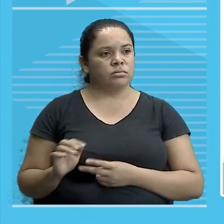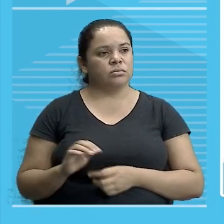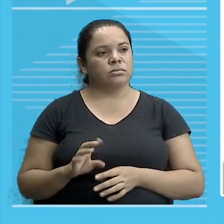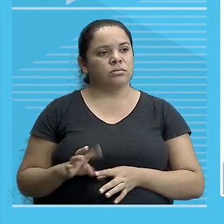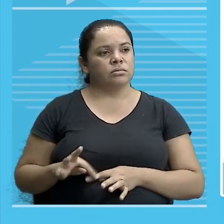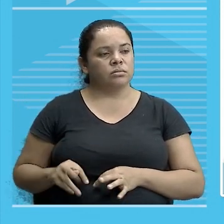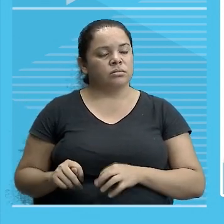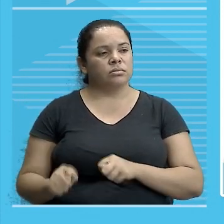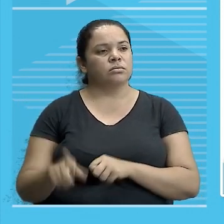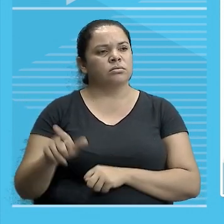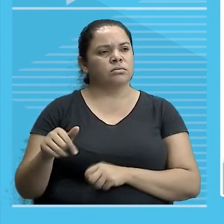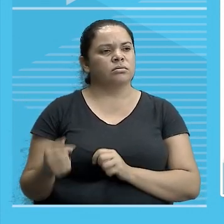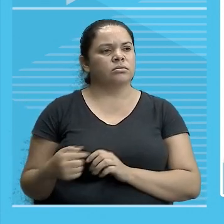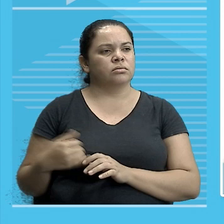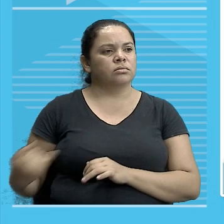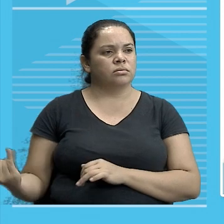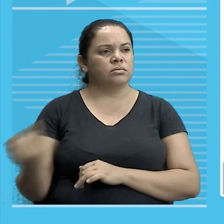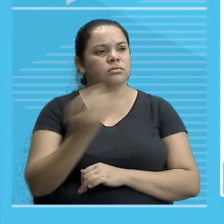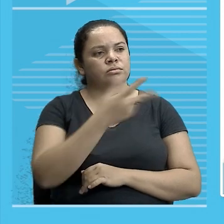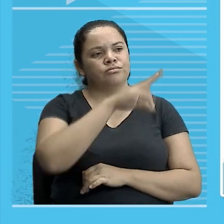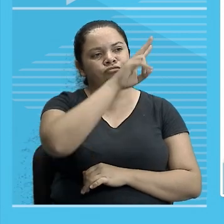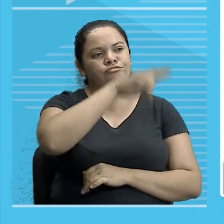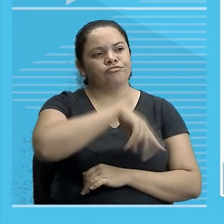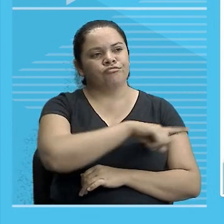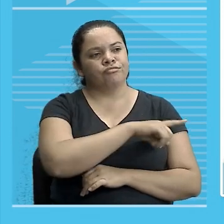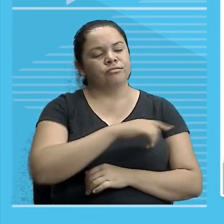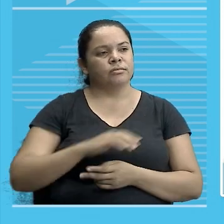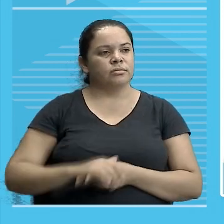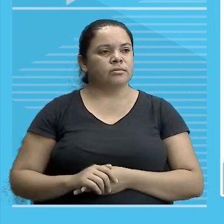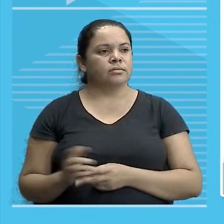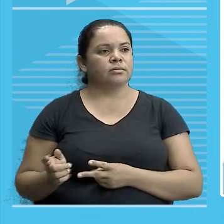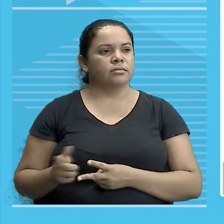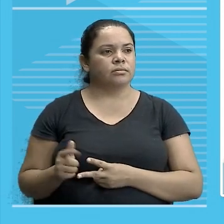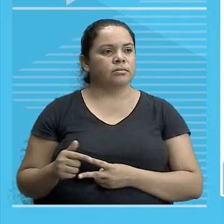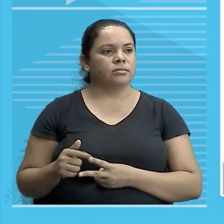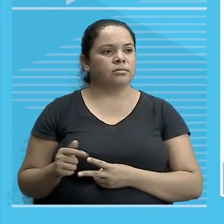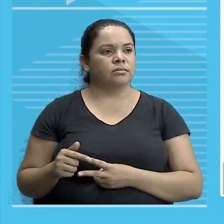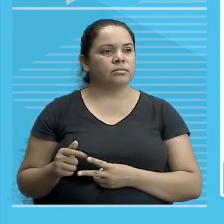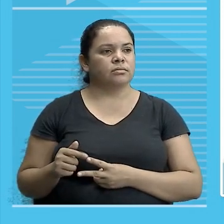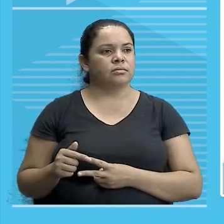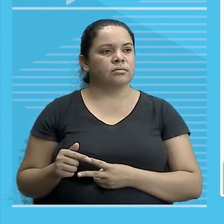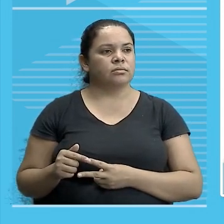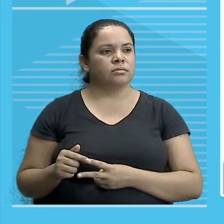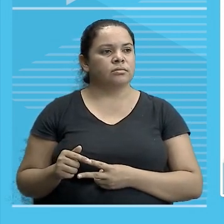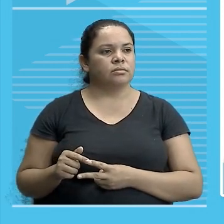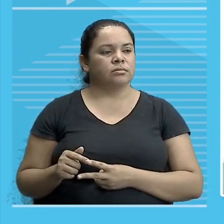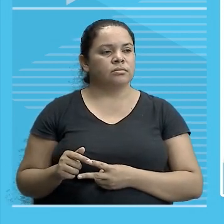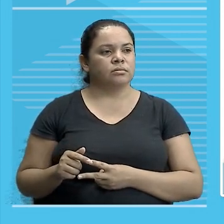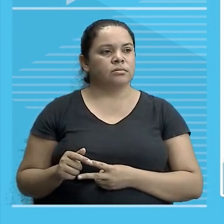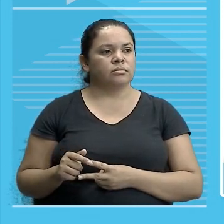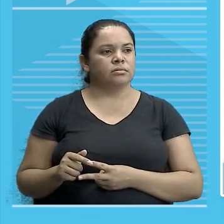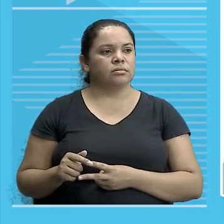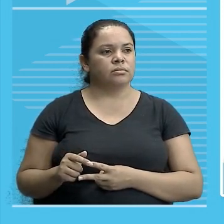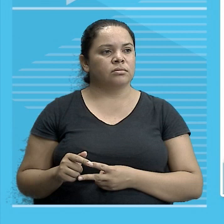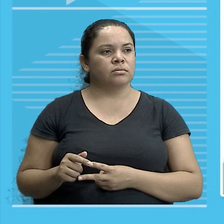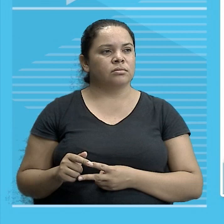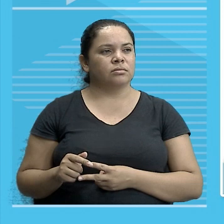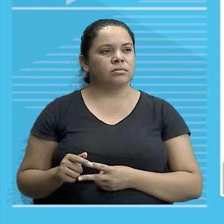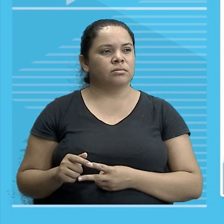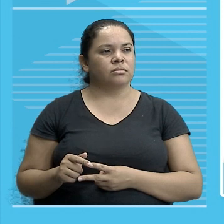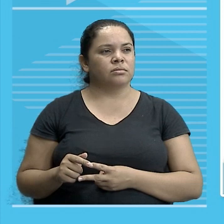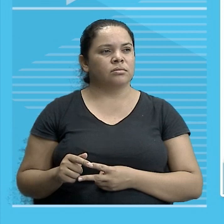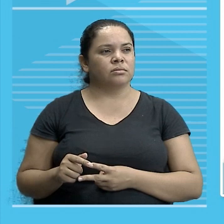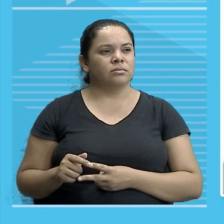importante. Pessoal, o fígado é esse órgão grandão, de coloração escura,